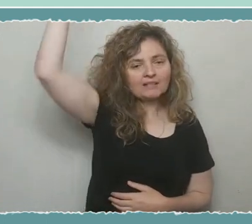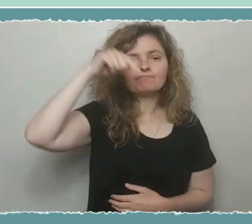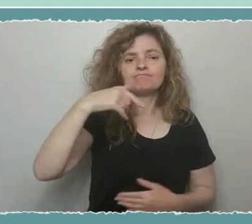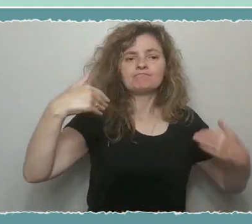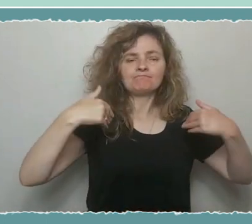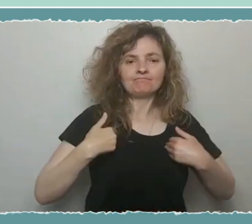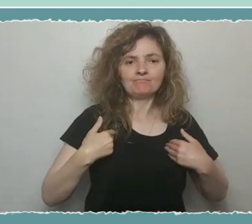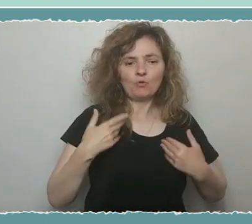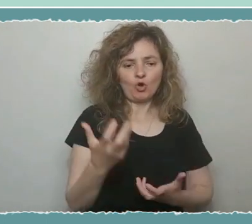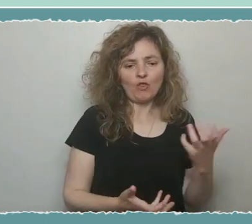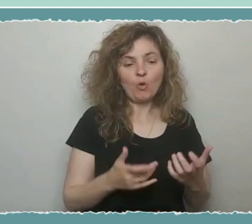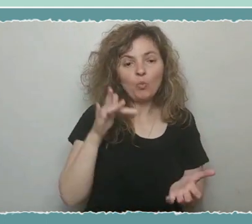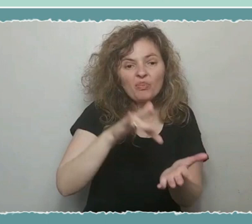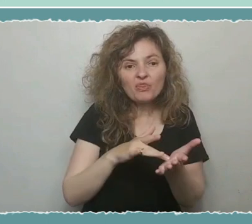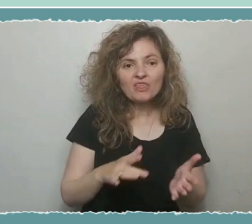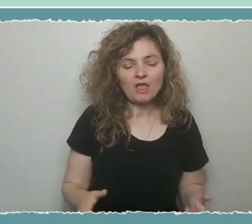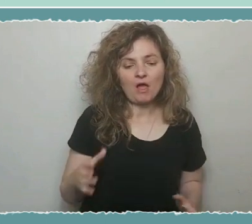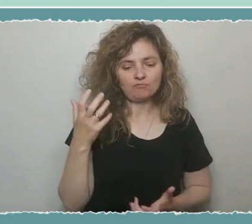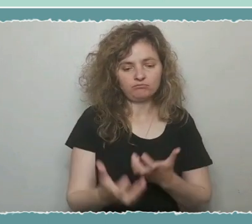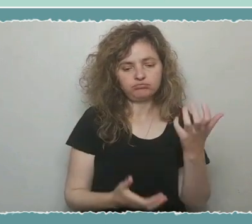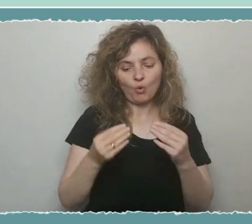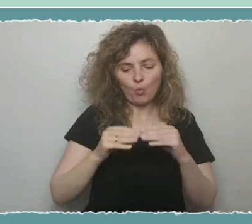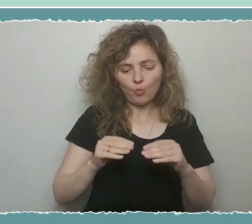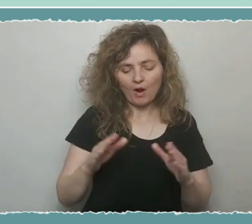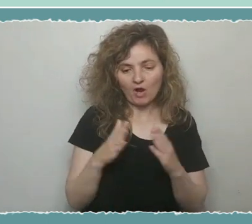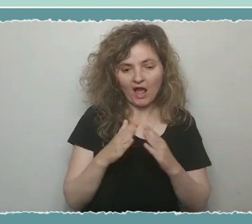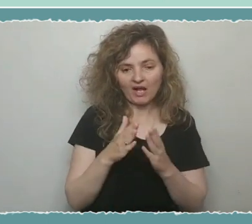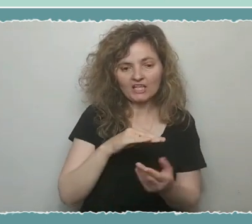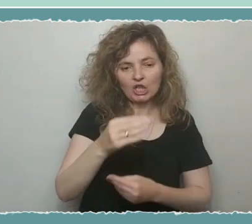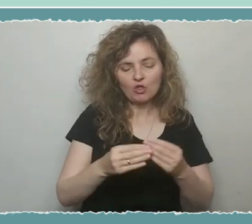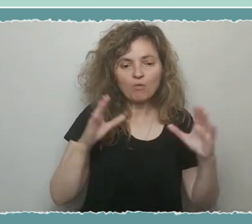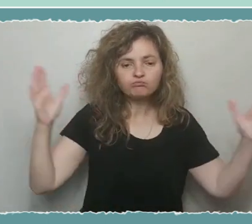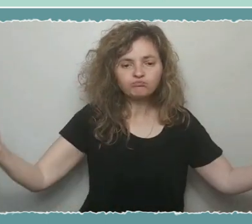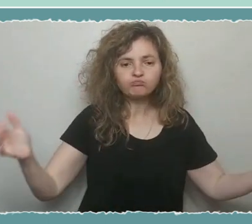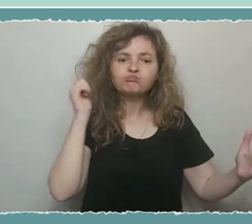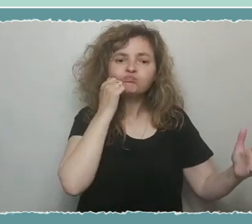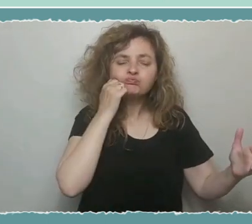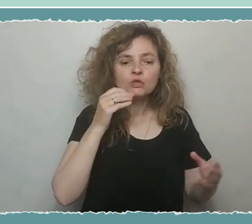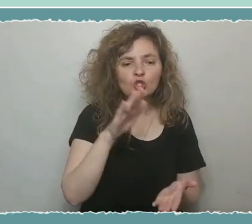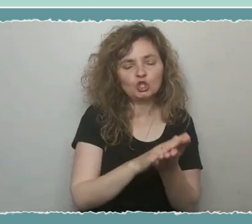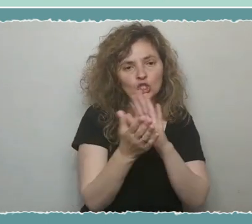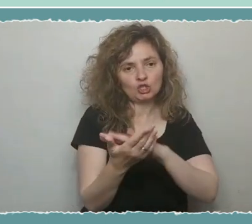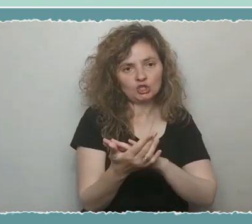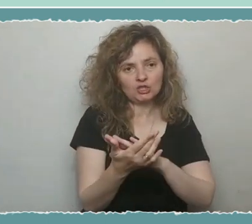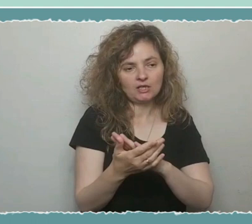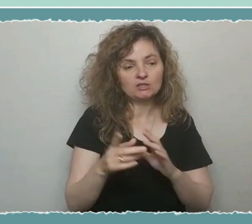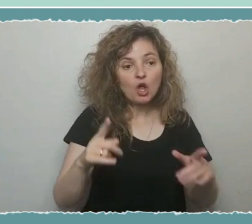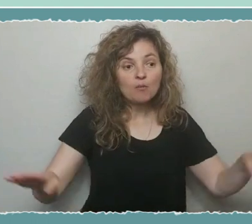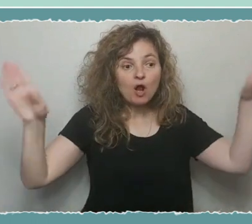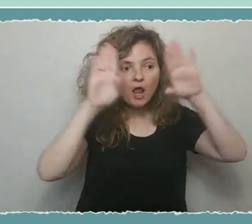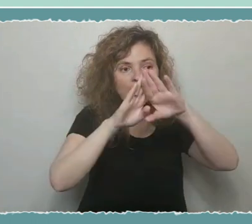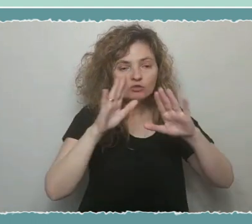Cociñeiro do barco, que un día fixo unha tostilla enorme con ovos da casa e chegou Panchito pola noite o pingüín de Pontevedra que fixo. Comeu na